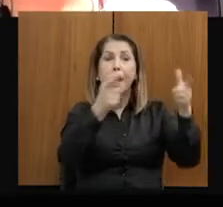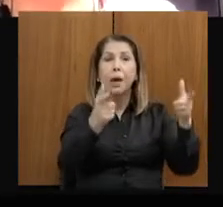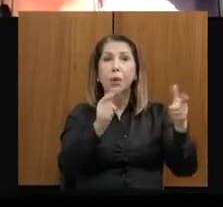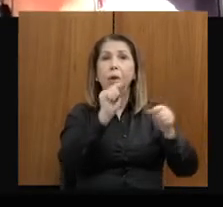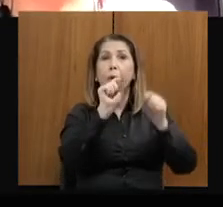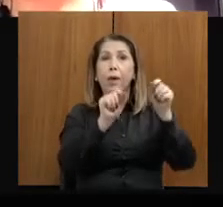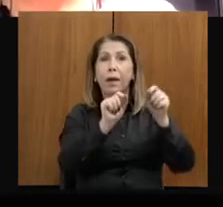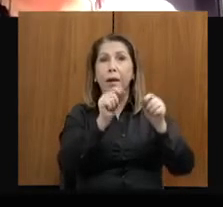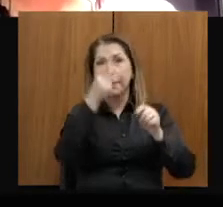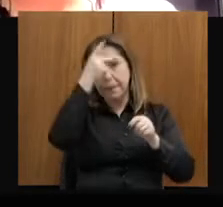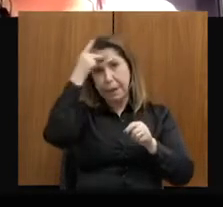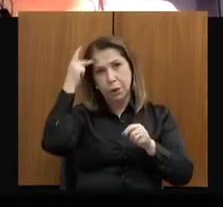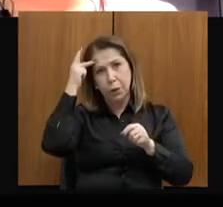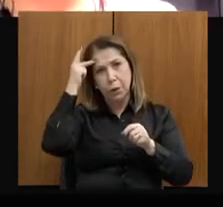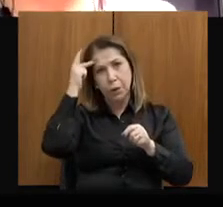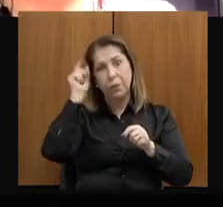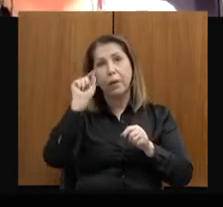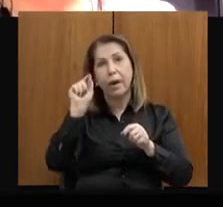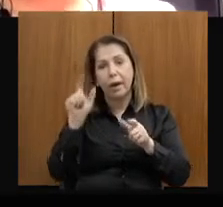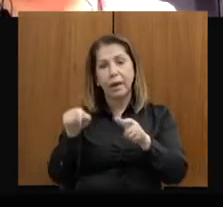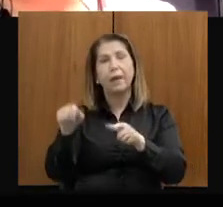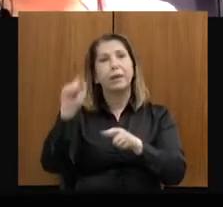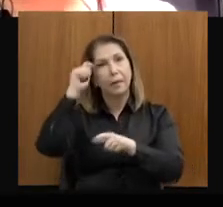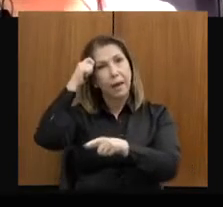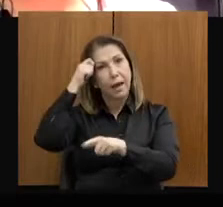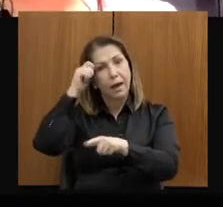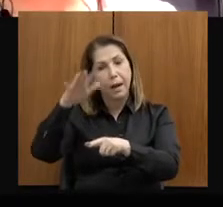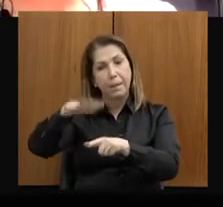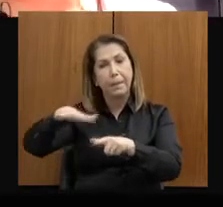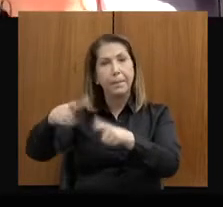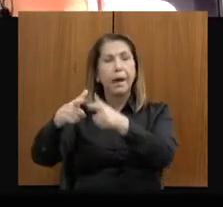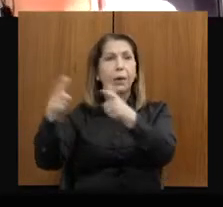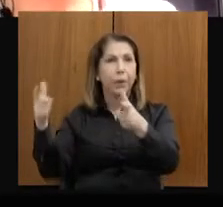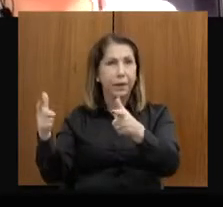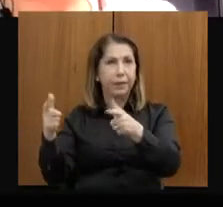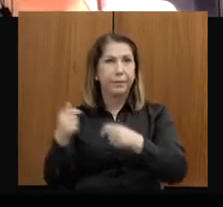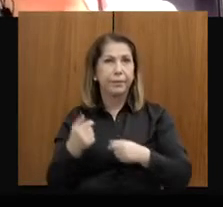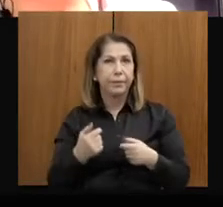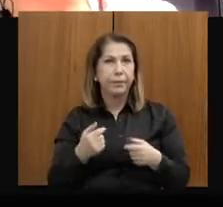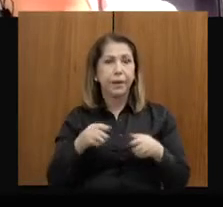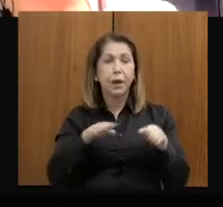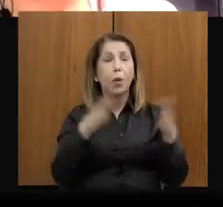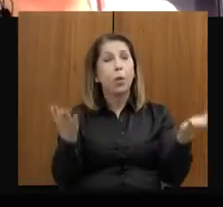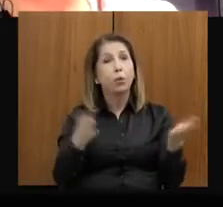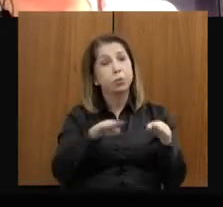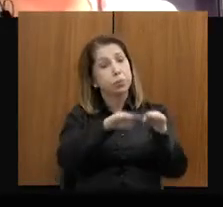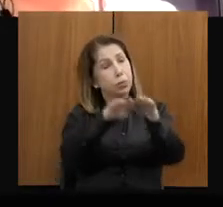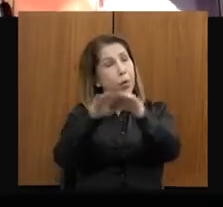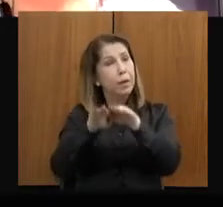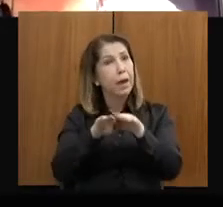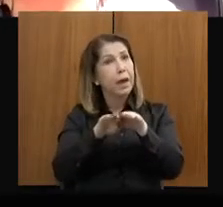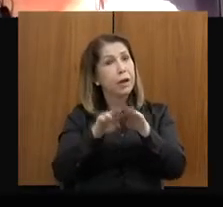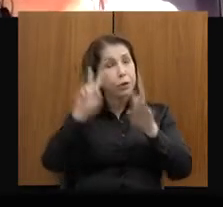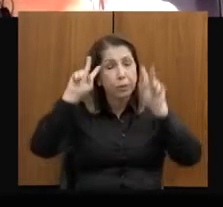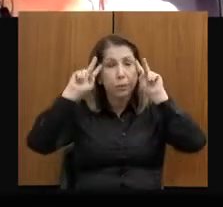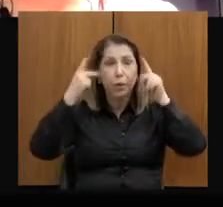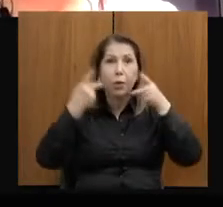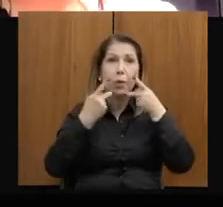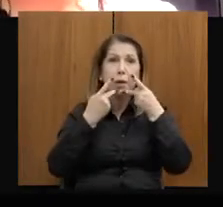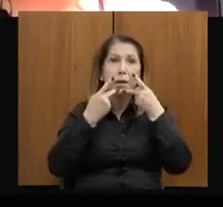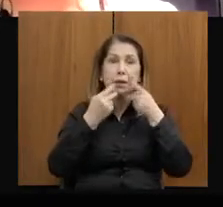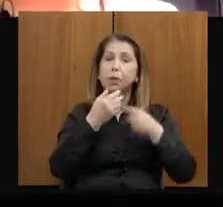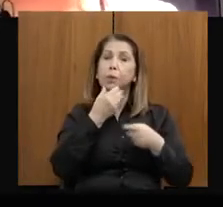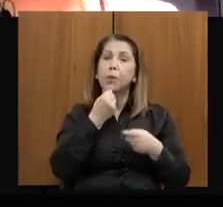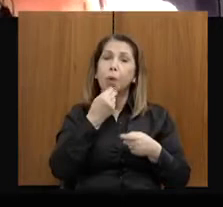então quando a gente estuda por exemplo as obras muito conhecidas de intelectuais igualmente ou até mais reconhecidos